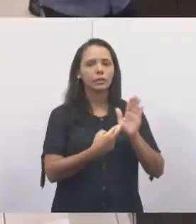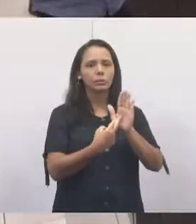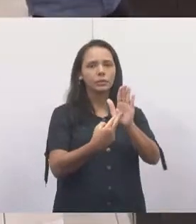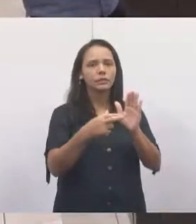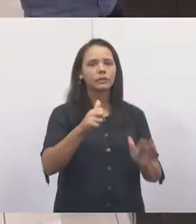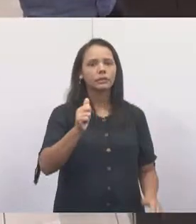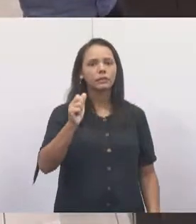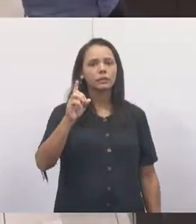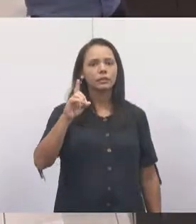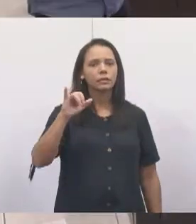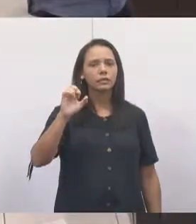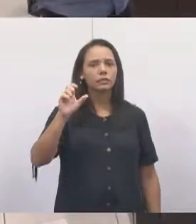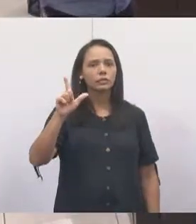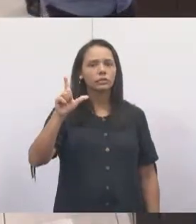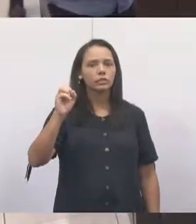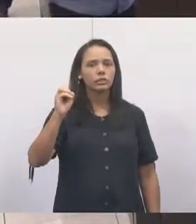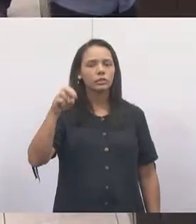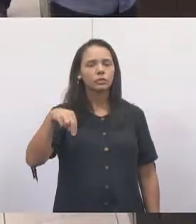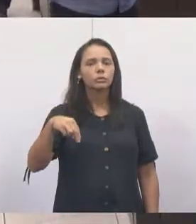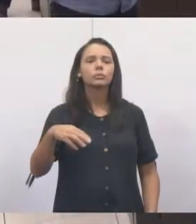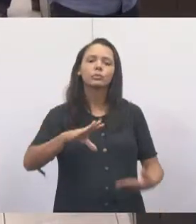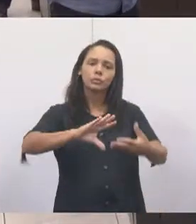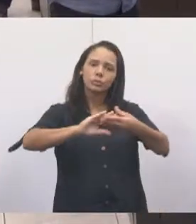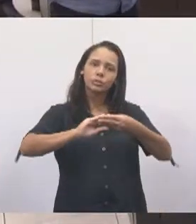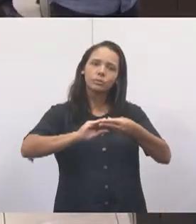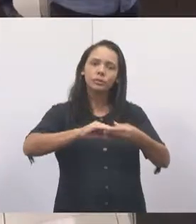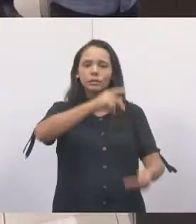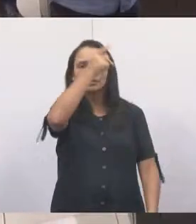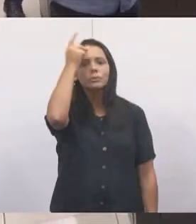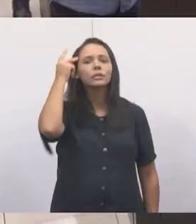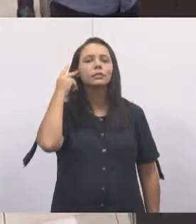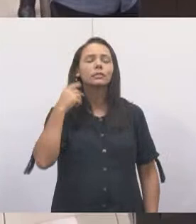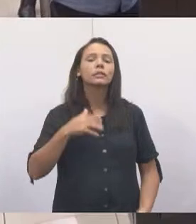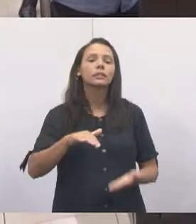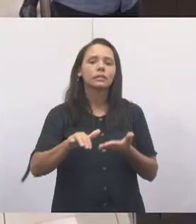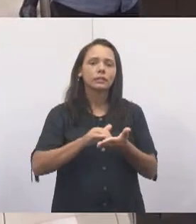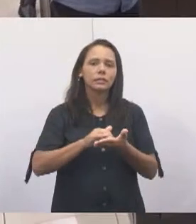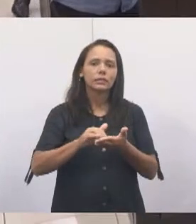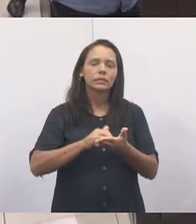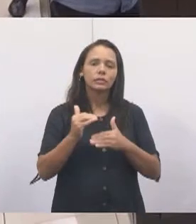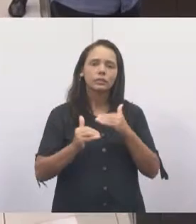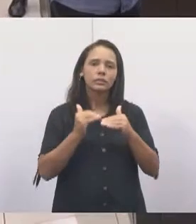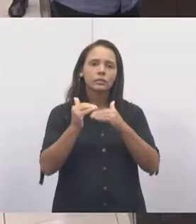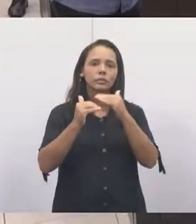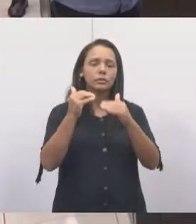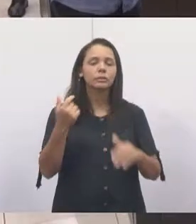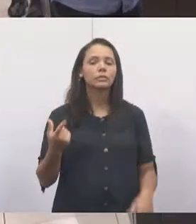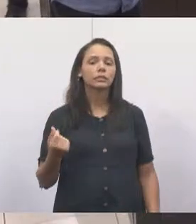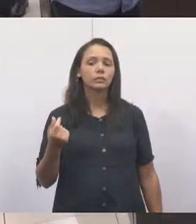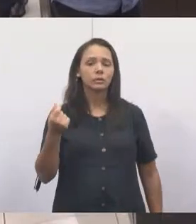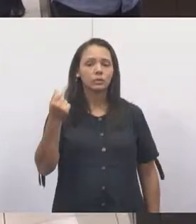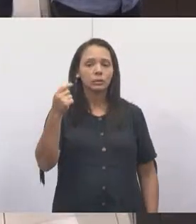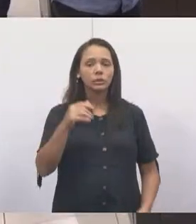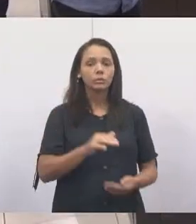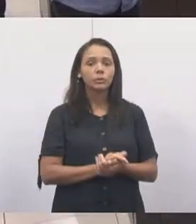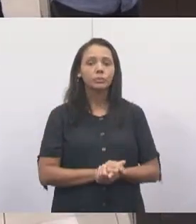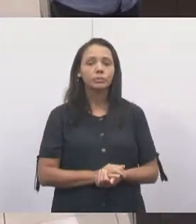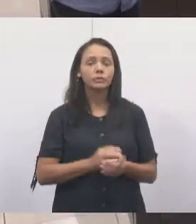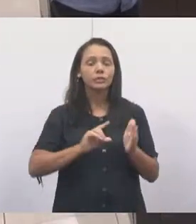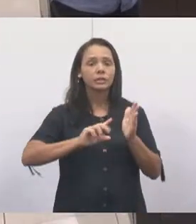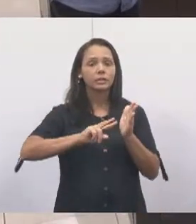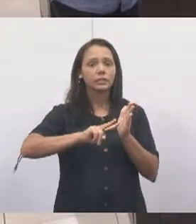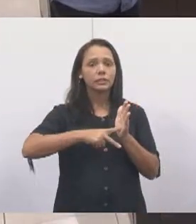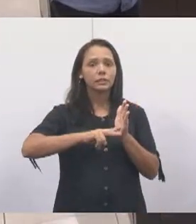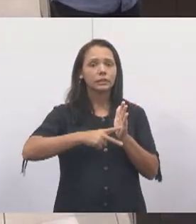pessoal da Secretaria de Desenvolvimento Econômico, o pessoal do sindicato, em nome da Sueli, todos os profissionais aqui